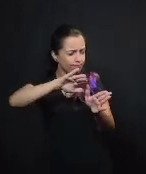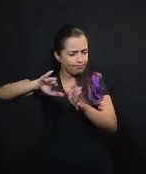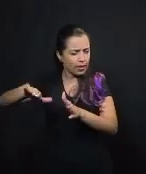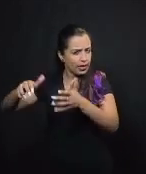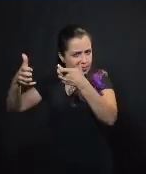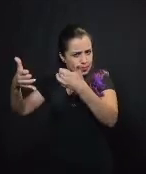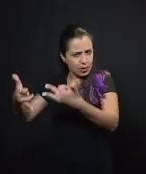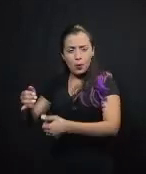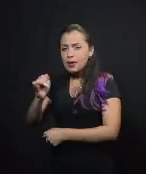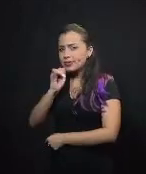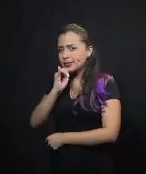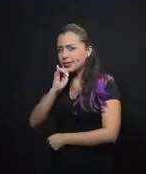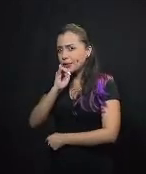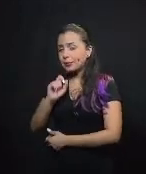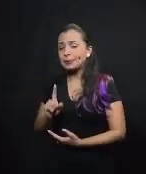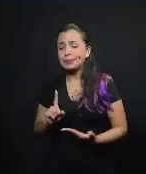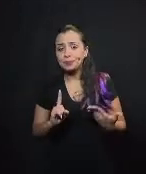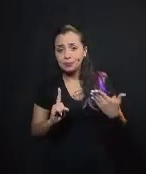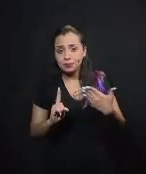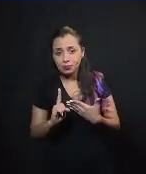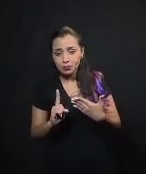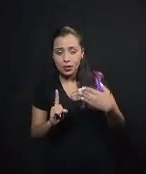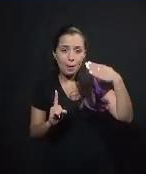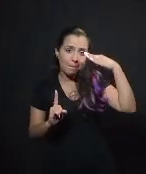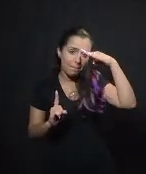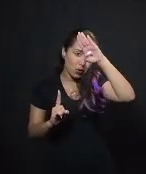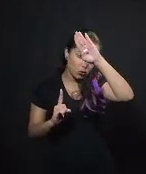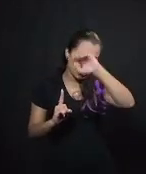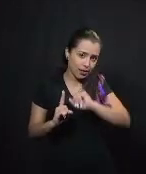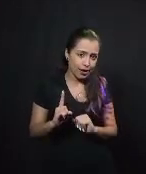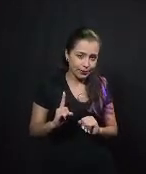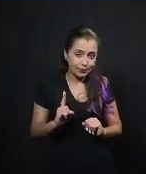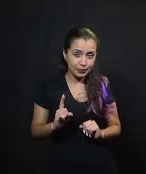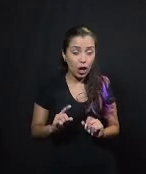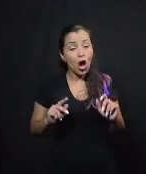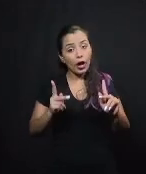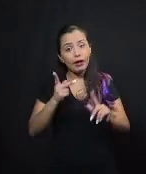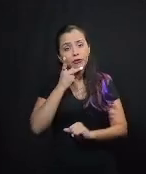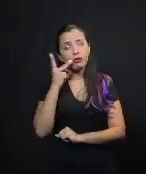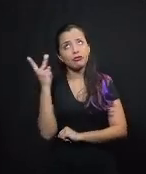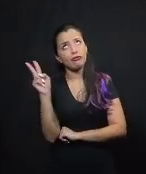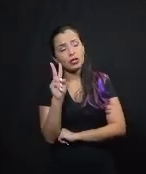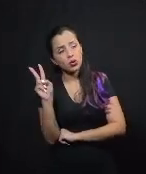nós não temos. Tá certo, temos lá o caso da Venezuela,